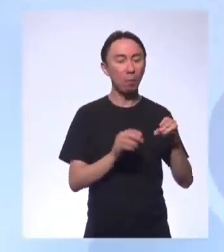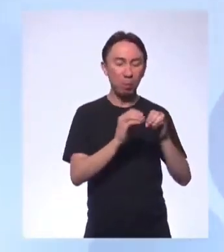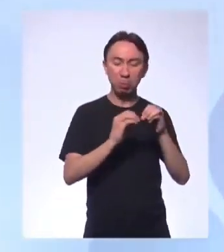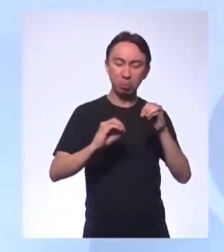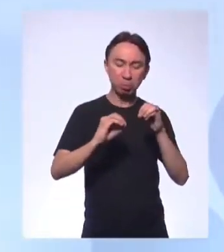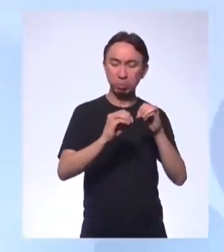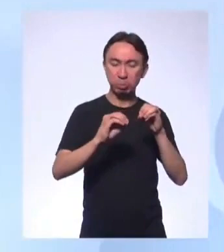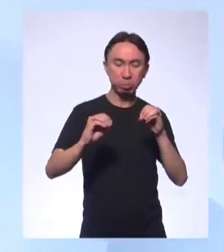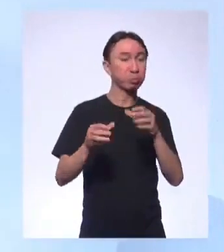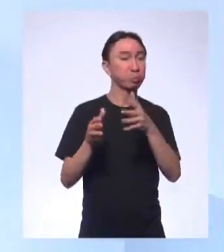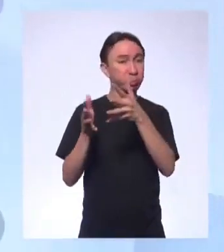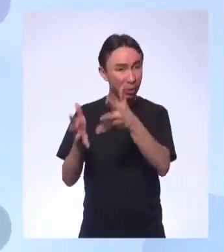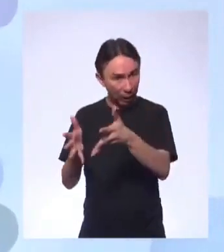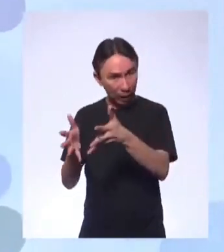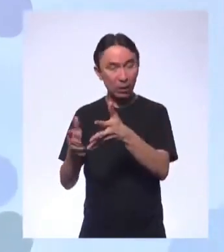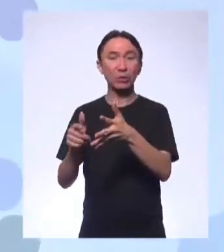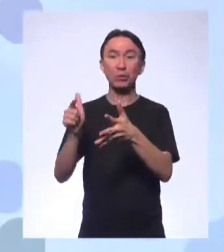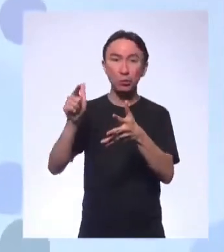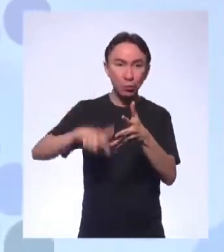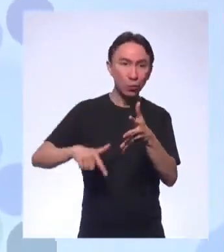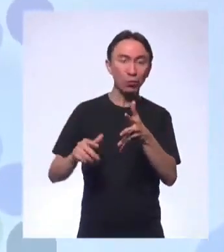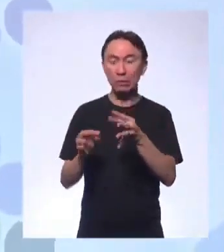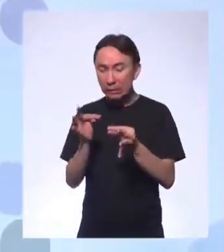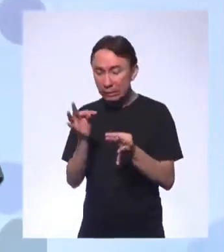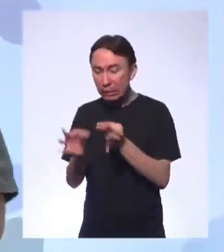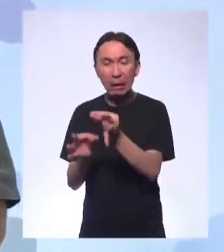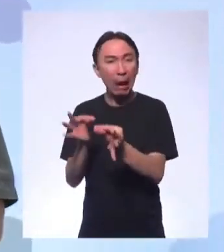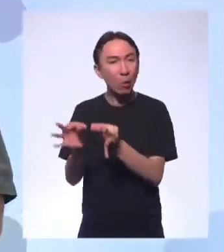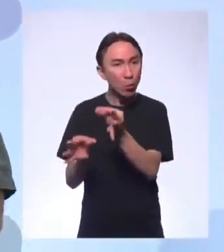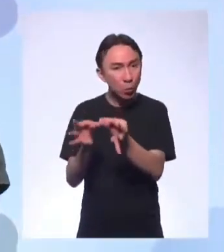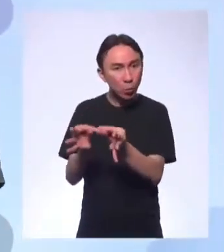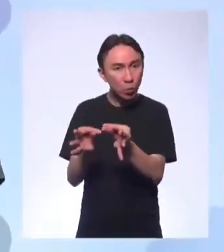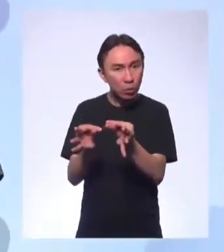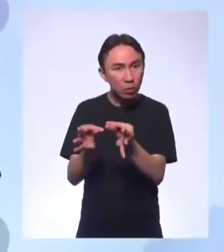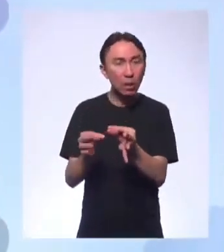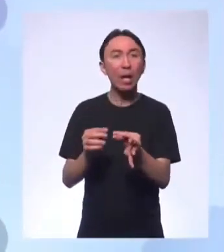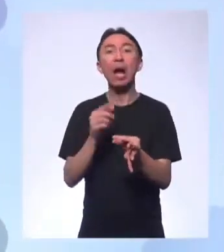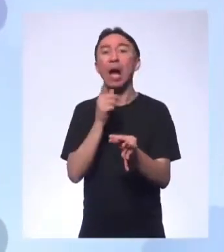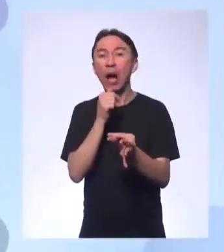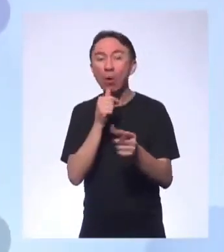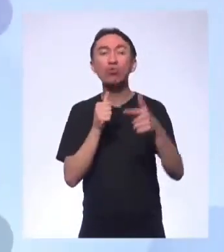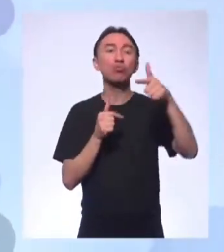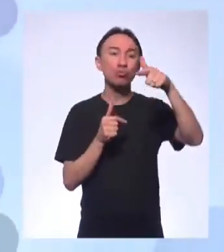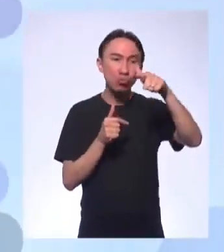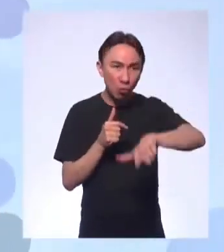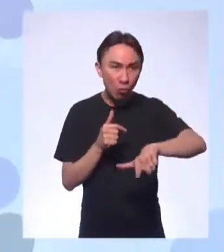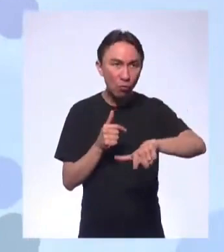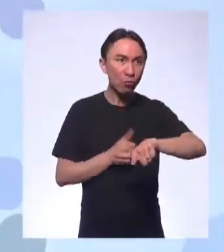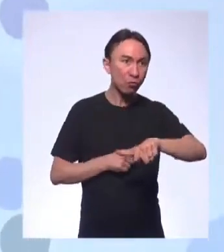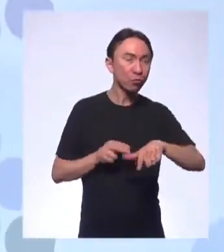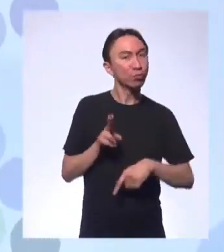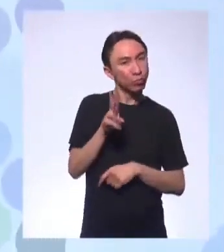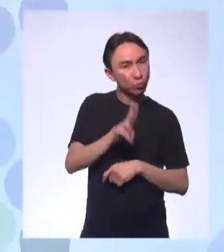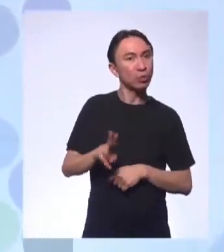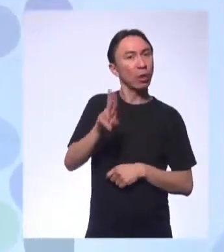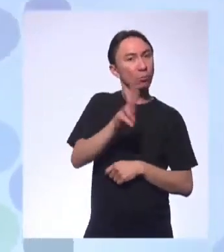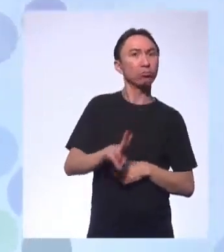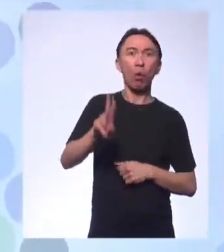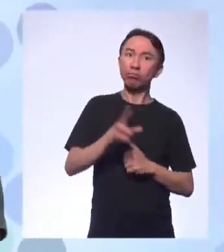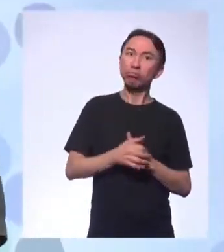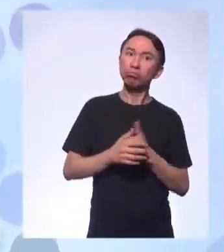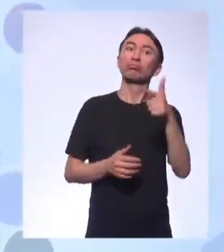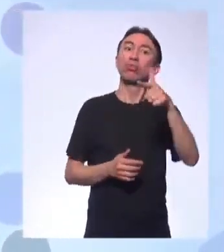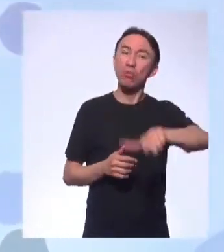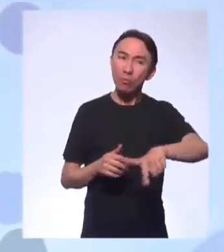todo tratado esse esgoto novamente, e a água ela é colocada em uso novamente. E aí nós temos, né, o que é